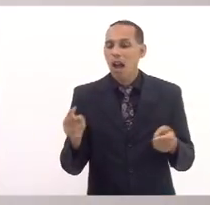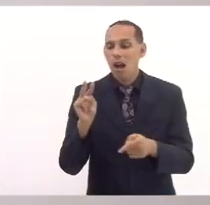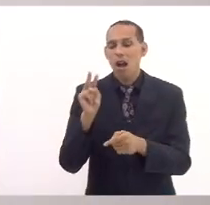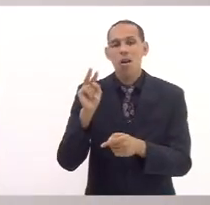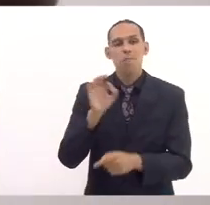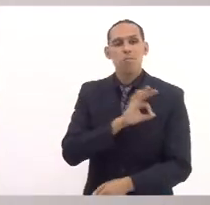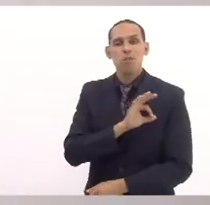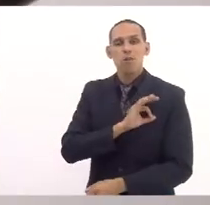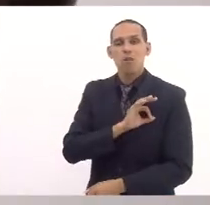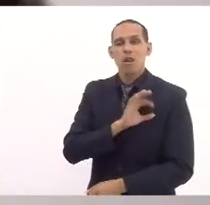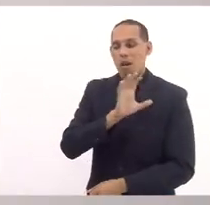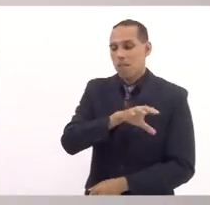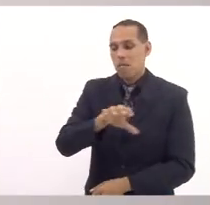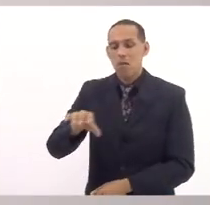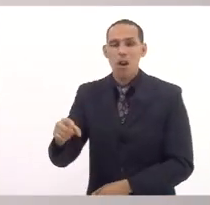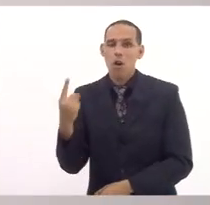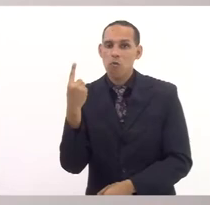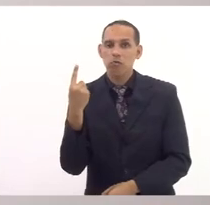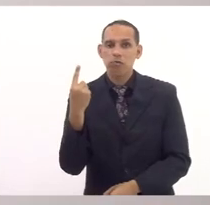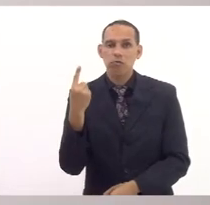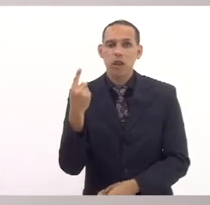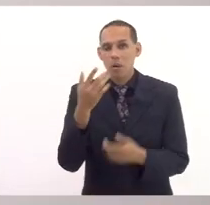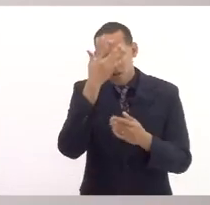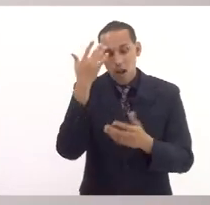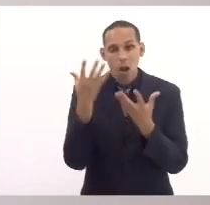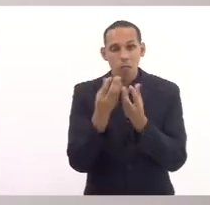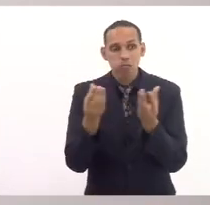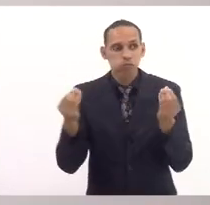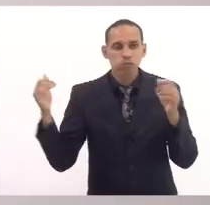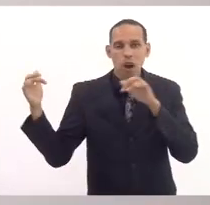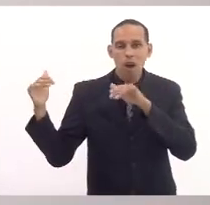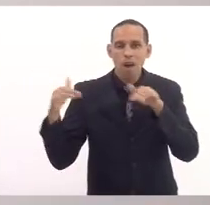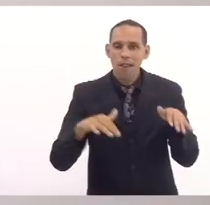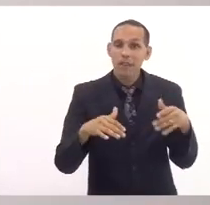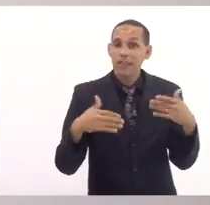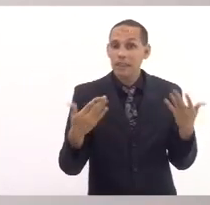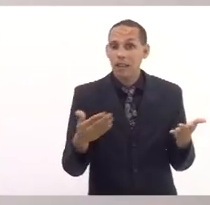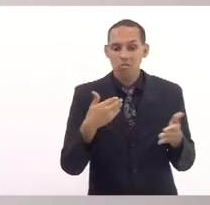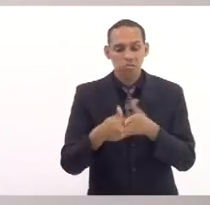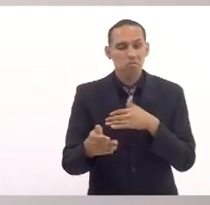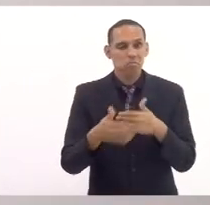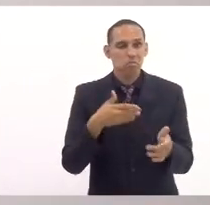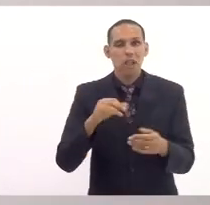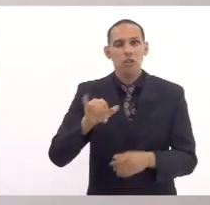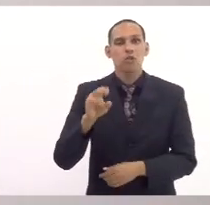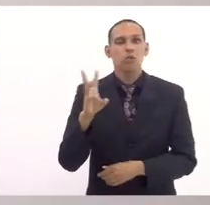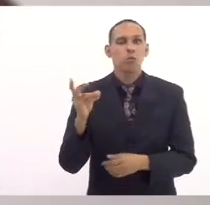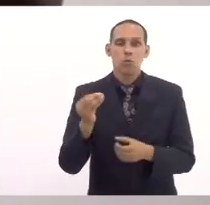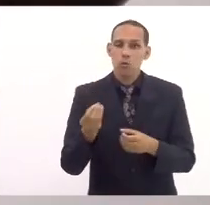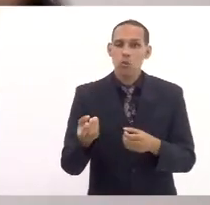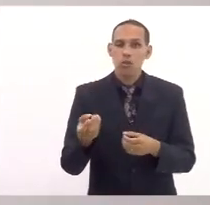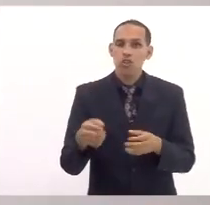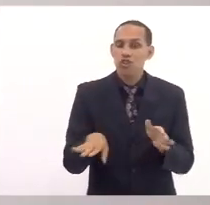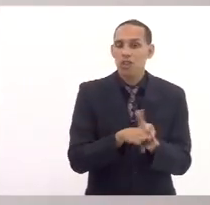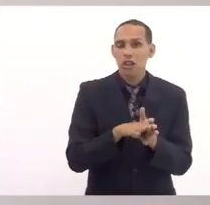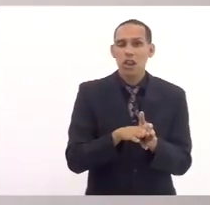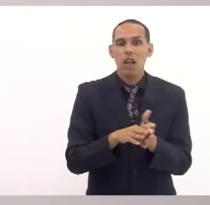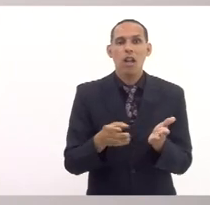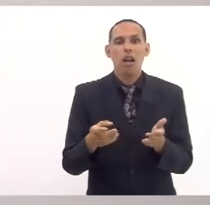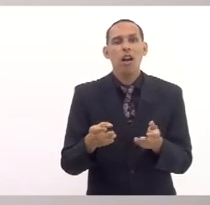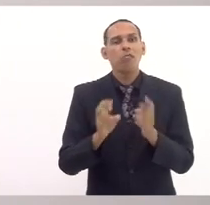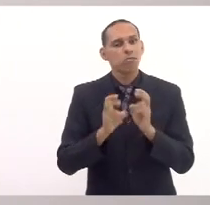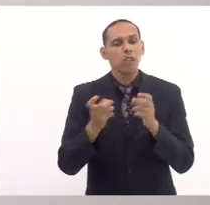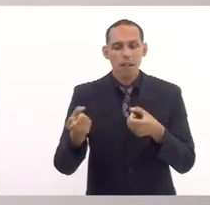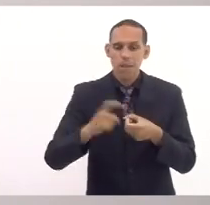numa estação só, aumentou não sei quantos por cento de passageiros. Então, independente de chegar em junho, pode se antecipar e colocar o trem expresso para